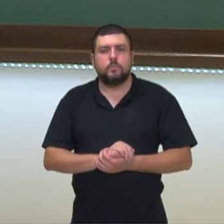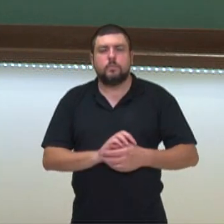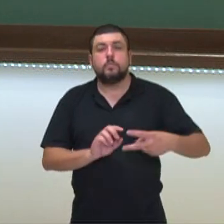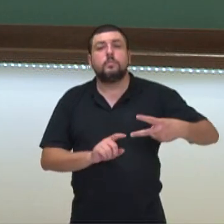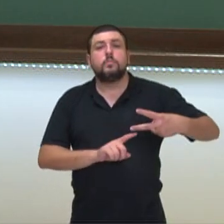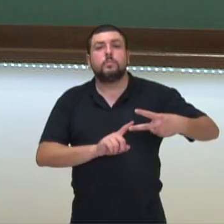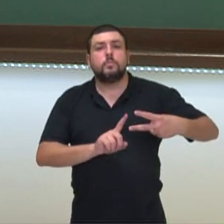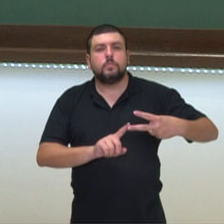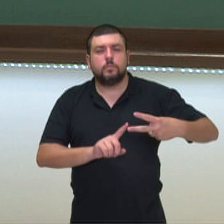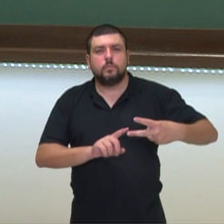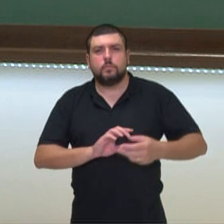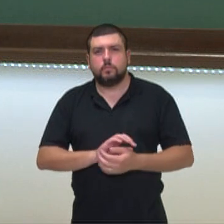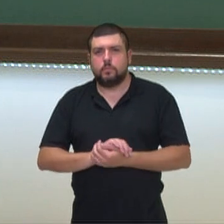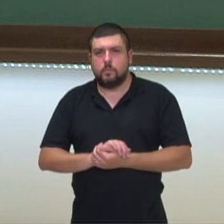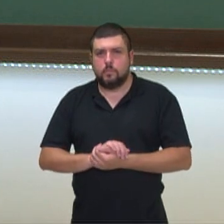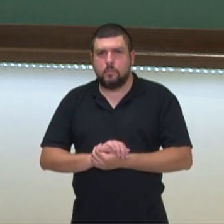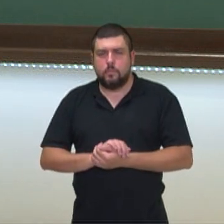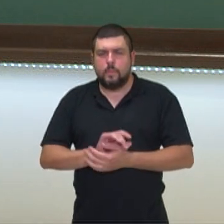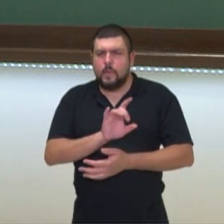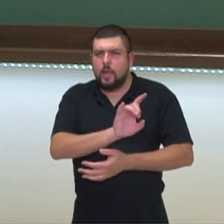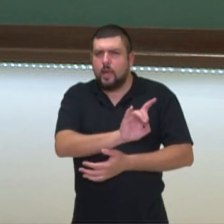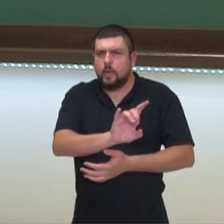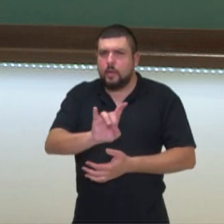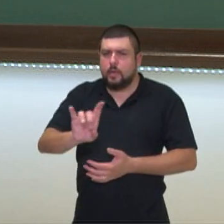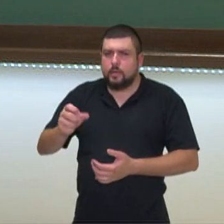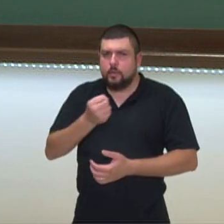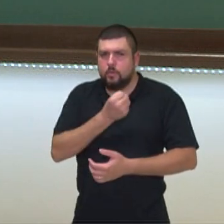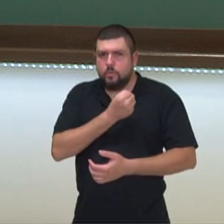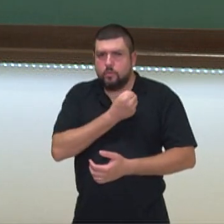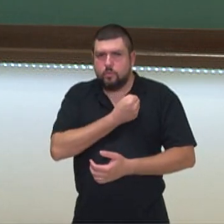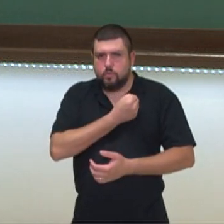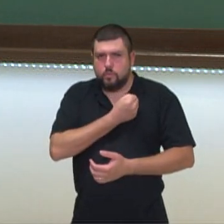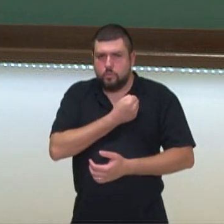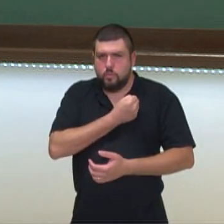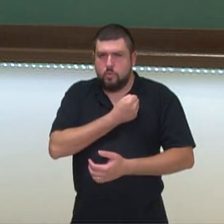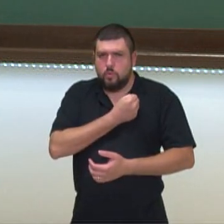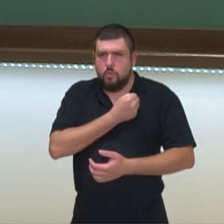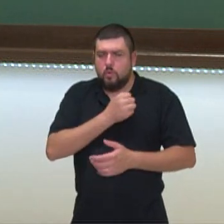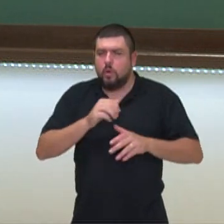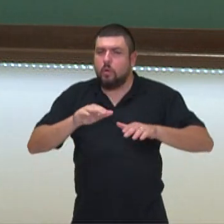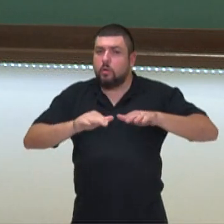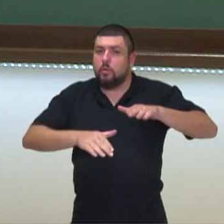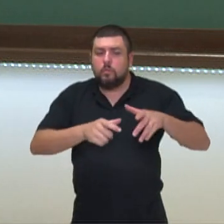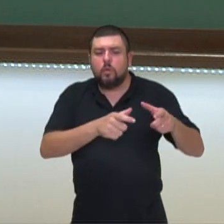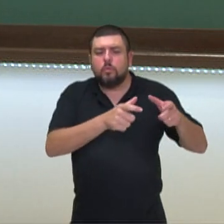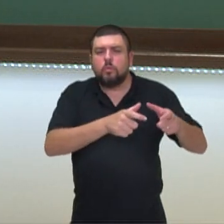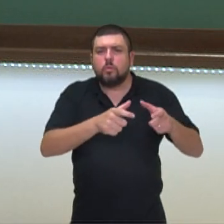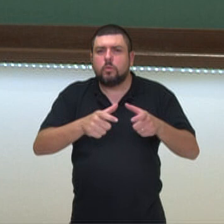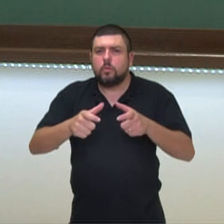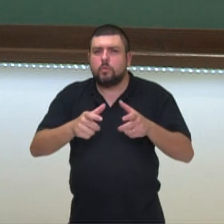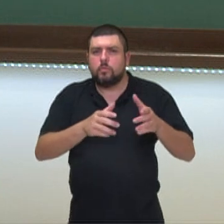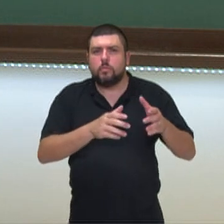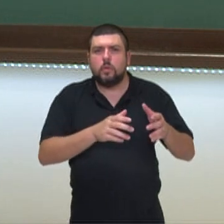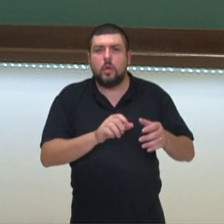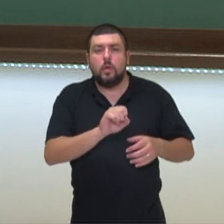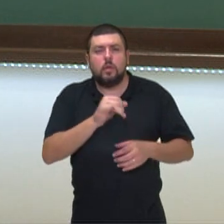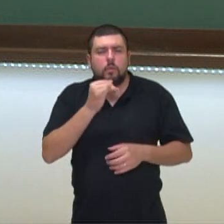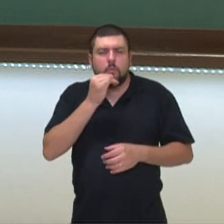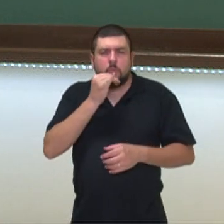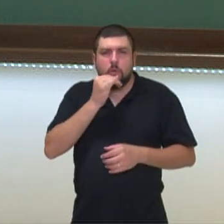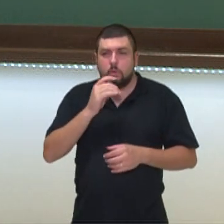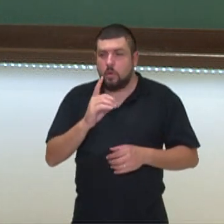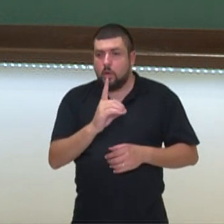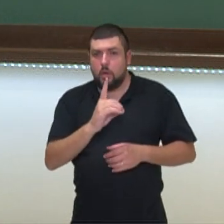coisa, cada algarismo ele tem um valor de acordo com a sua posição. Então se ele é o primeiro algarismo da direita, ele